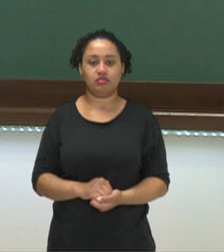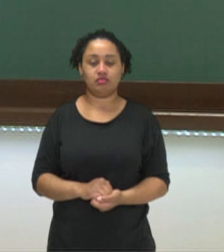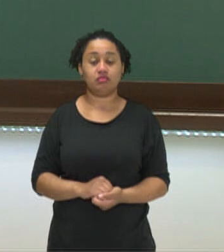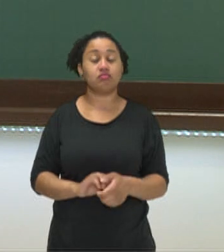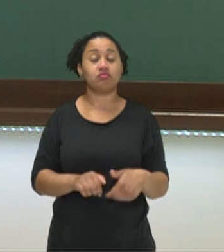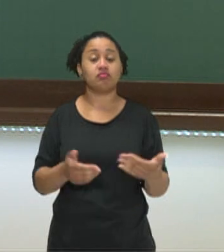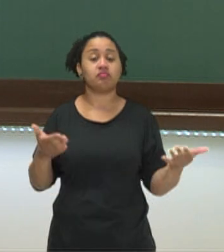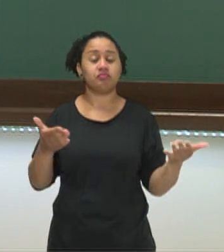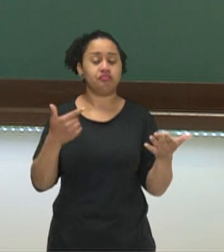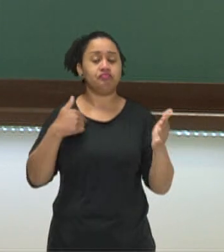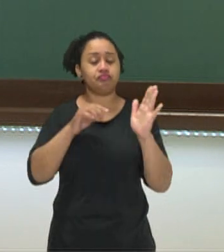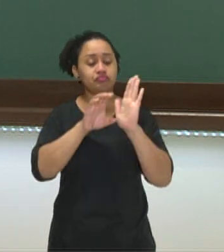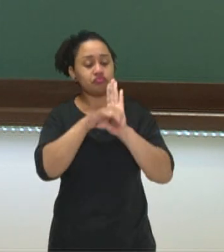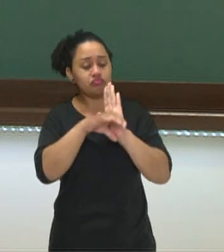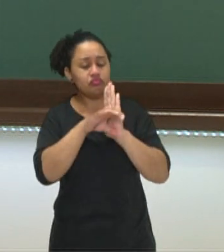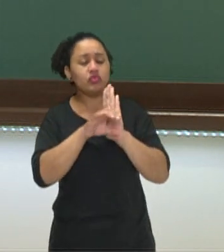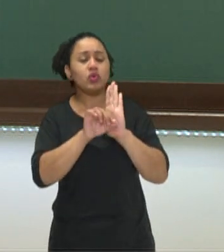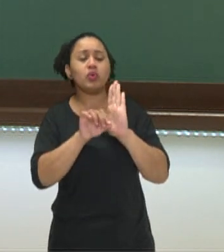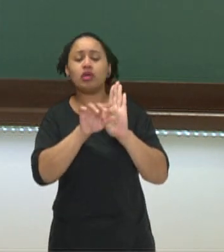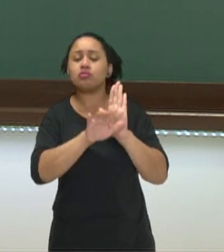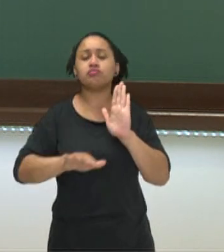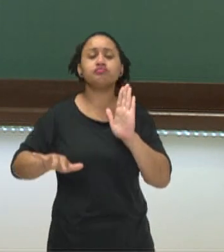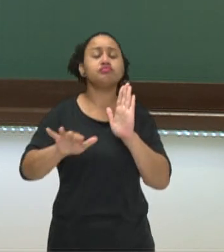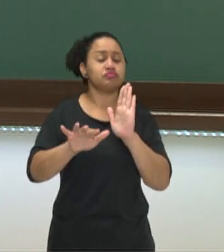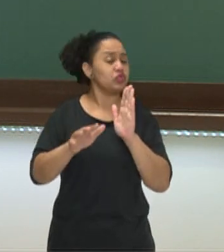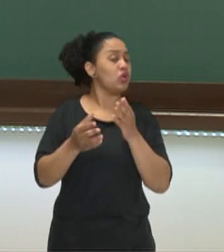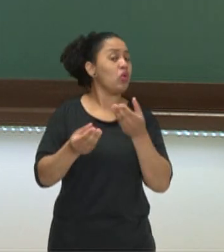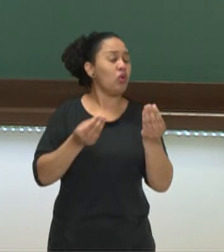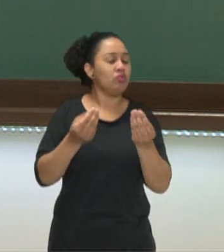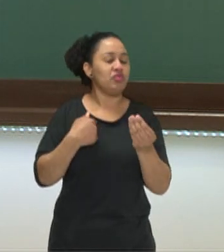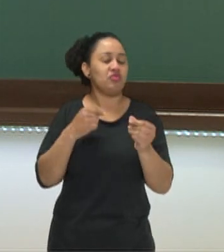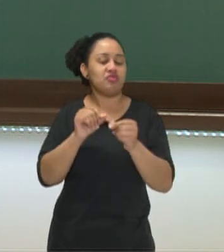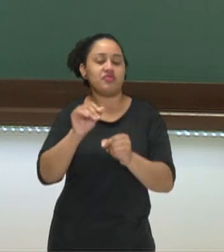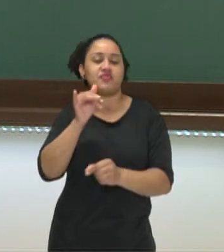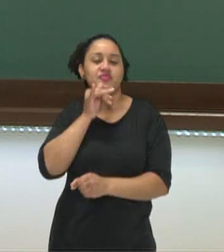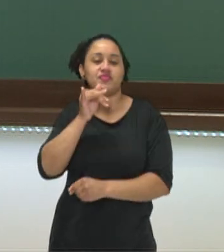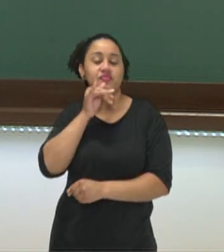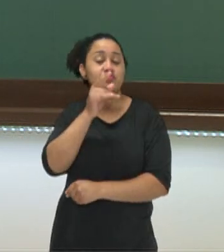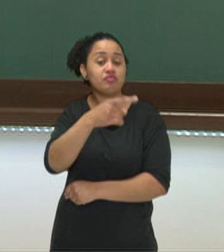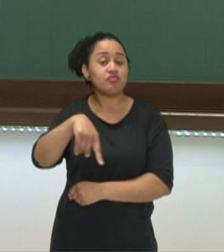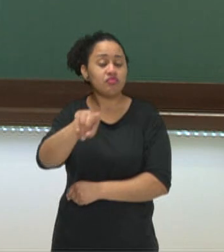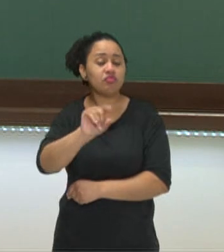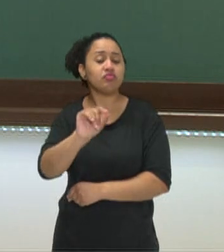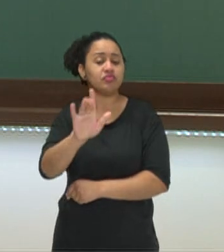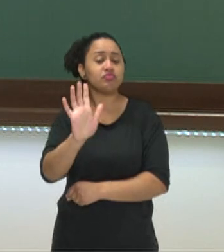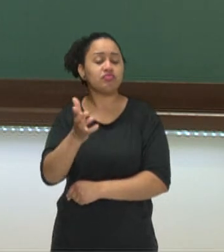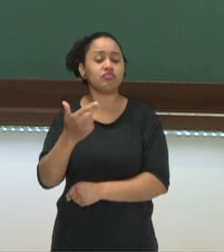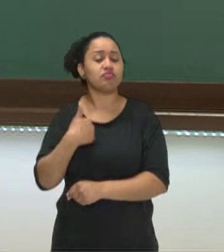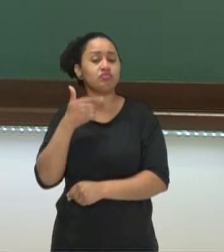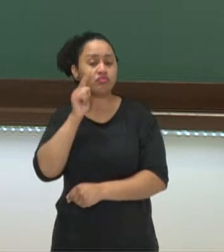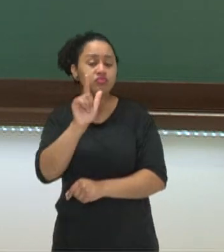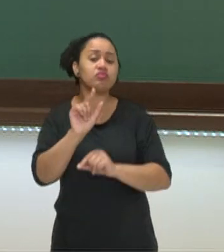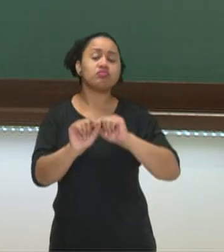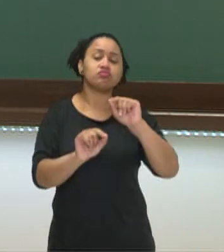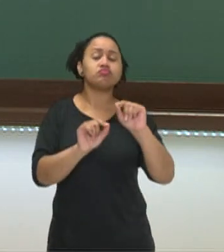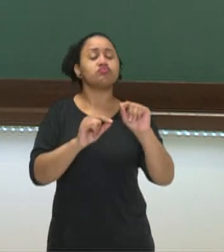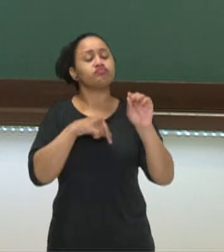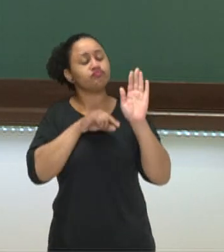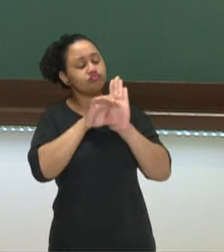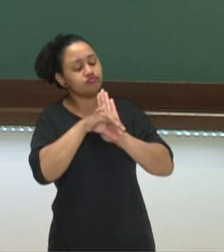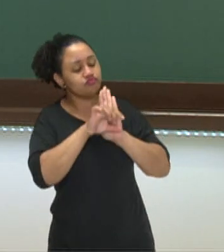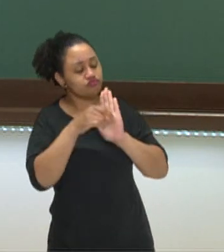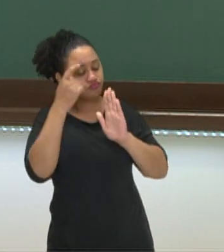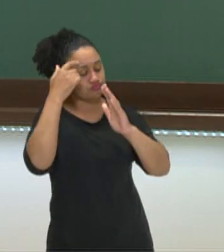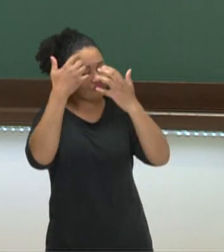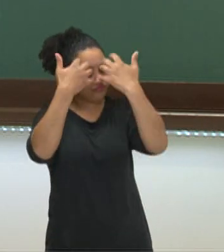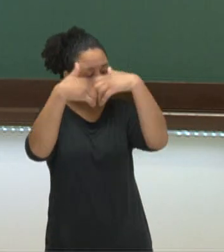Vamos colocar esse conceito numa situaçãozinha problema. Vamos fazer um exemplo para você já formar aí o conceito na sua